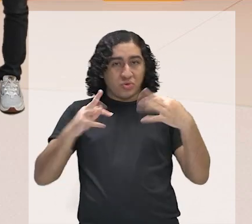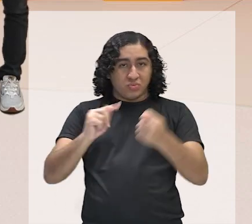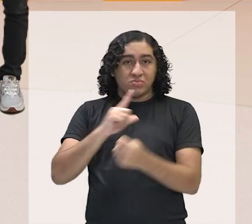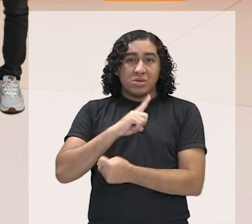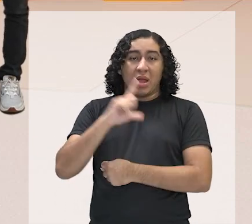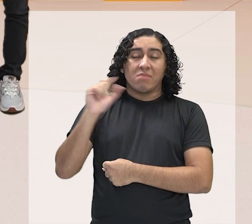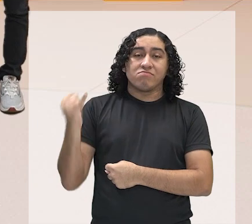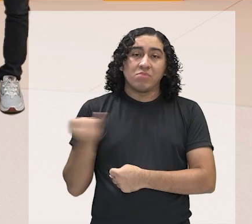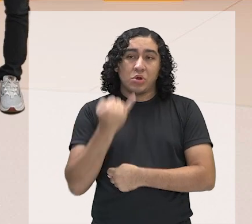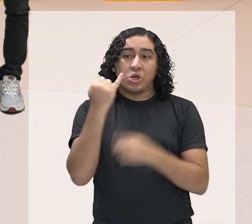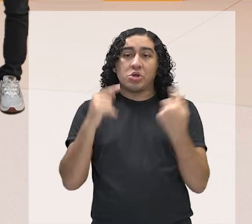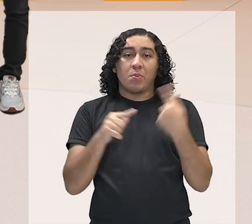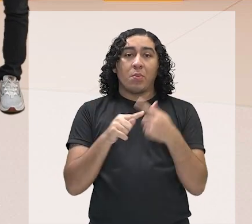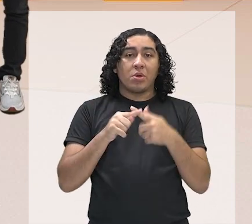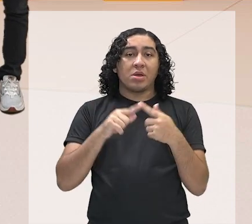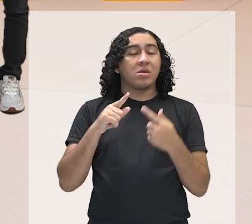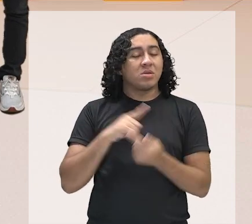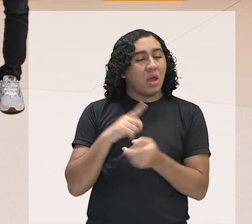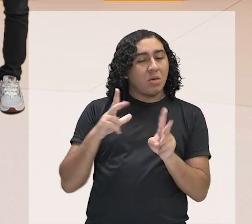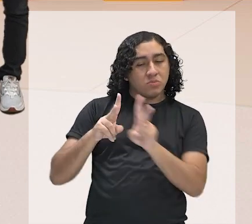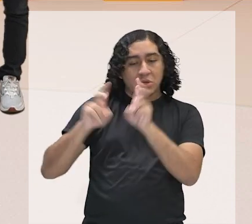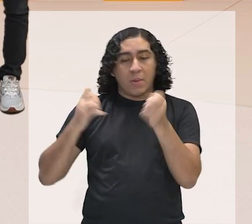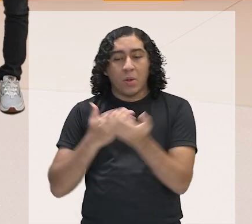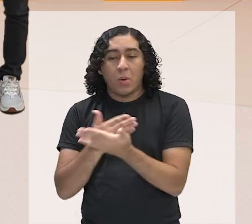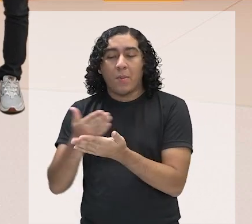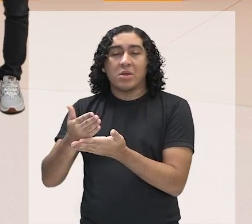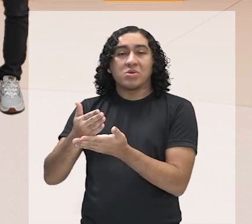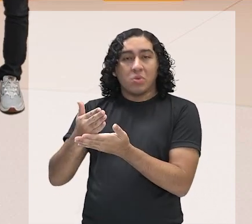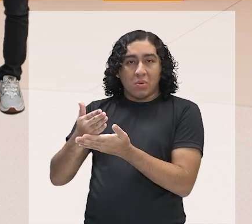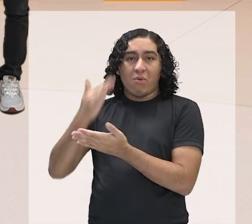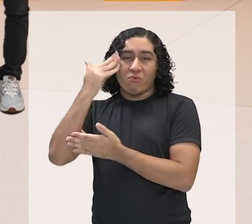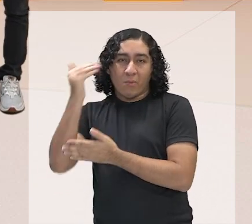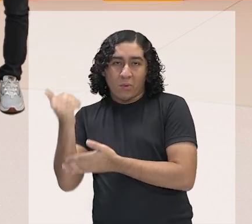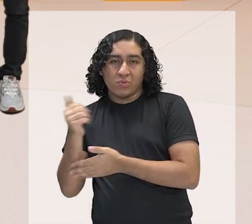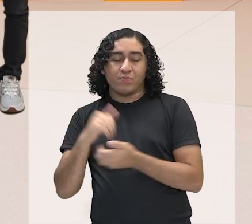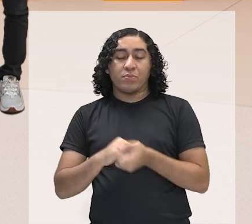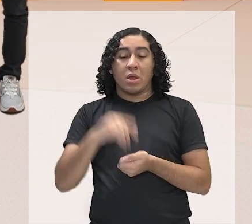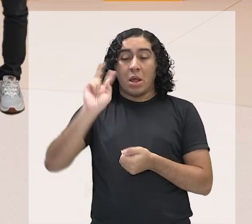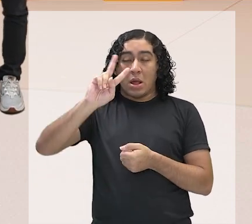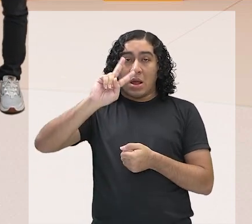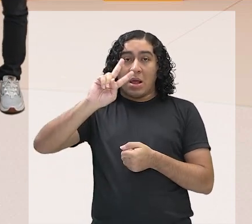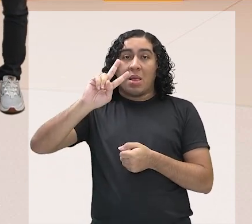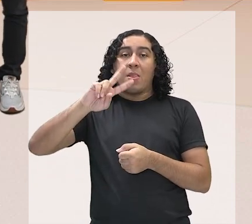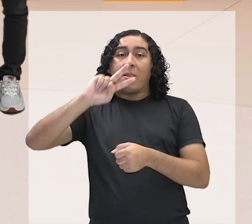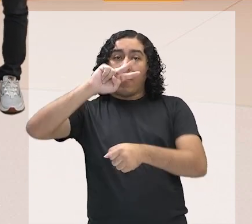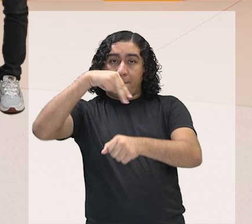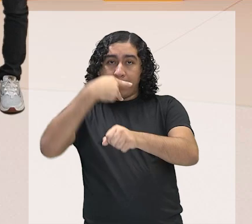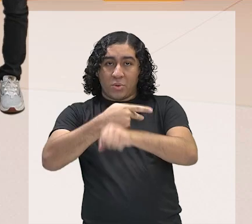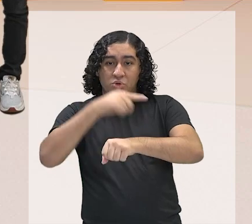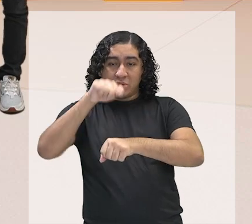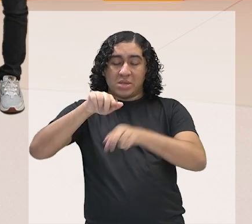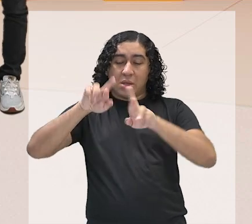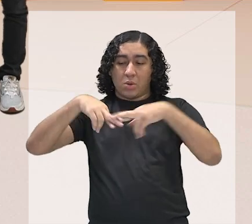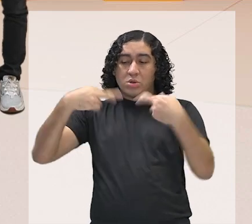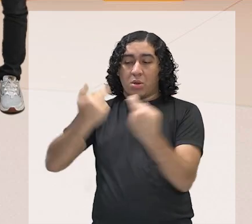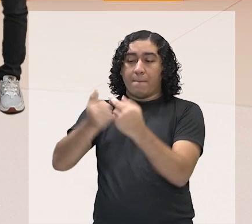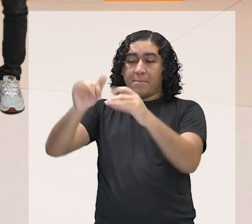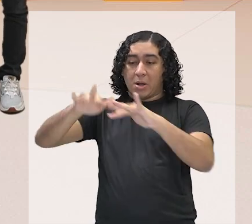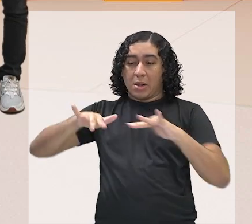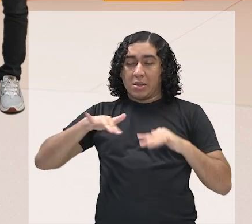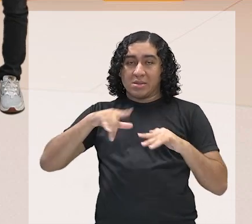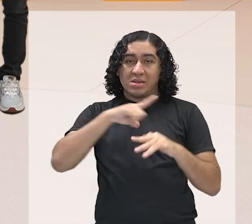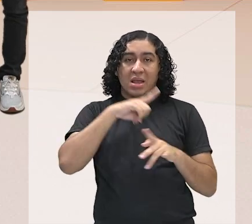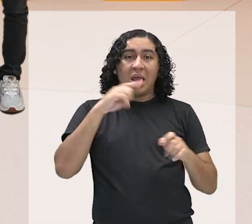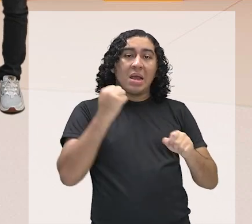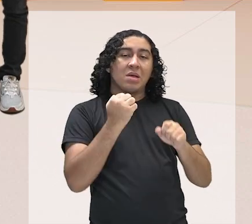questões ambientais, certo? E foi a partir da Conferência de Estocolmo, posteriormente, que a gente vai ter também a construção